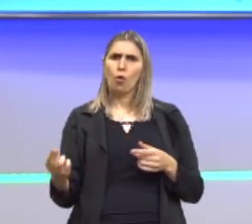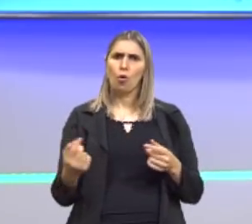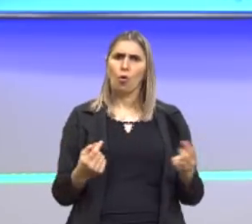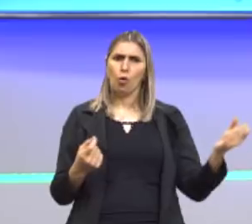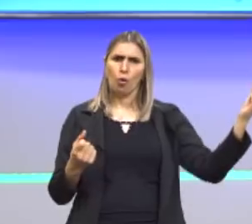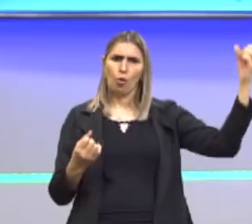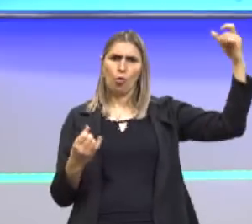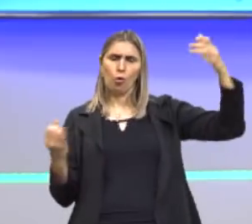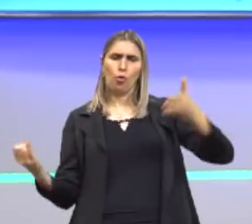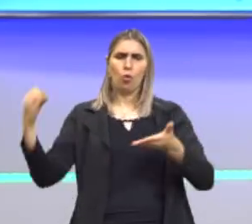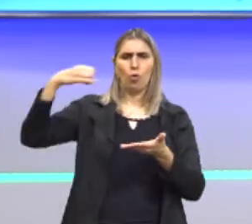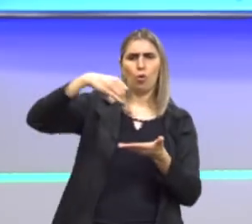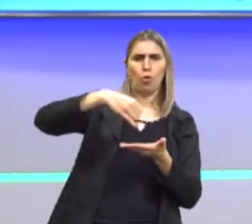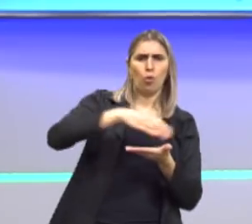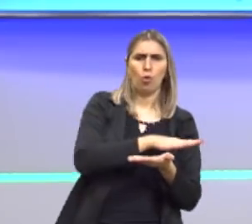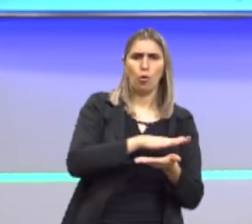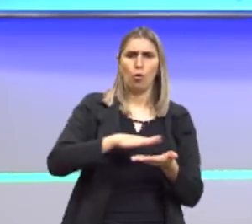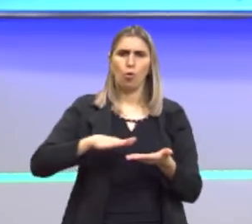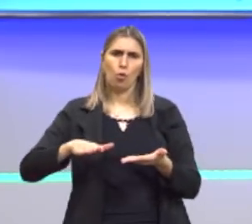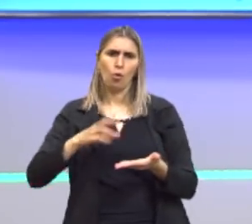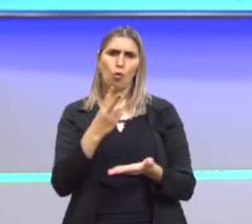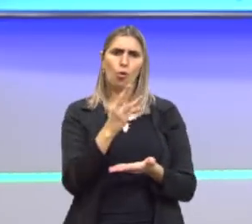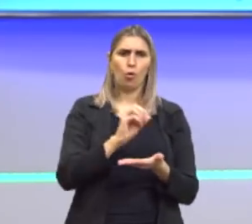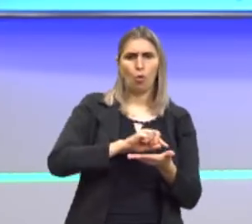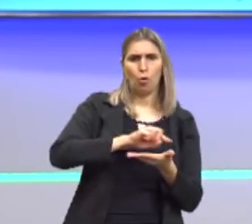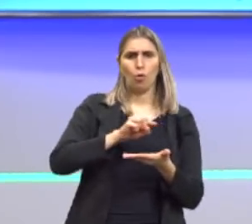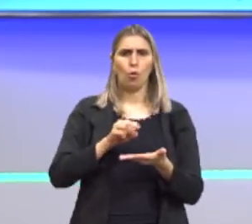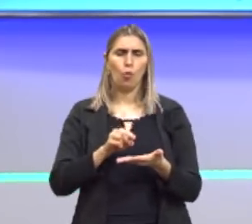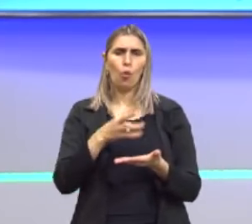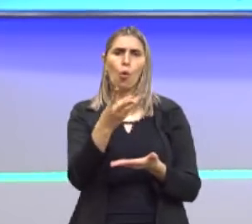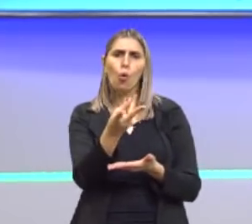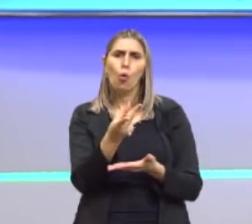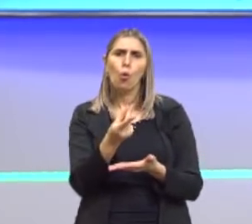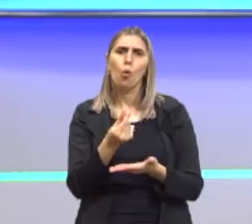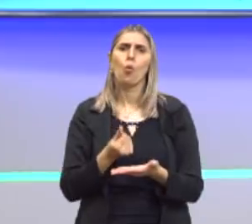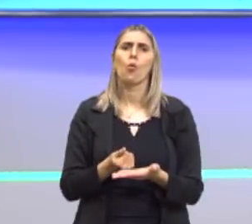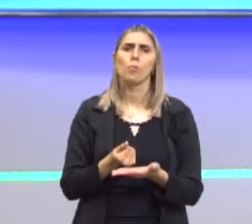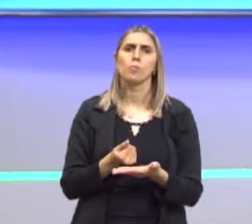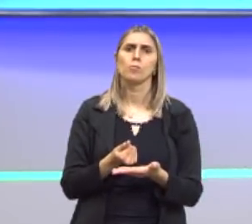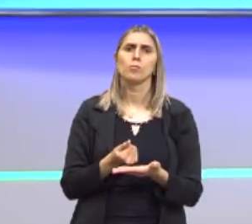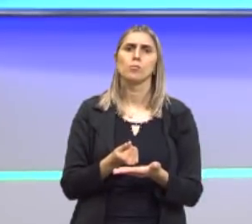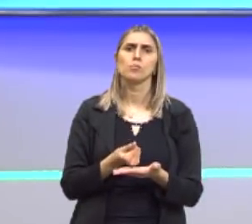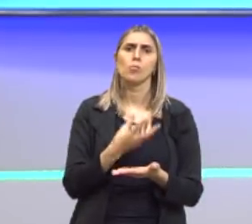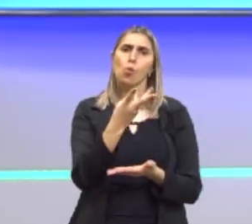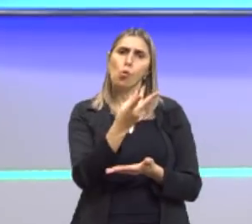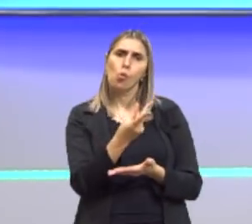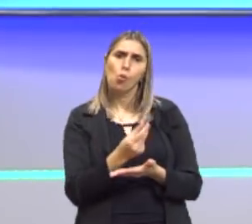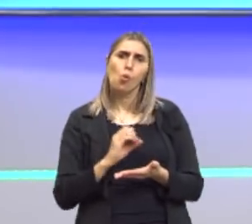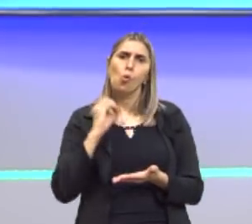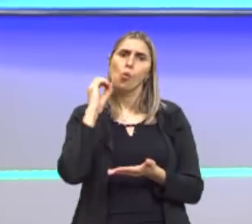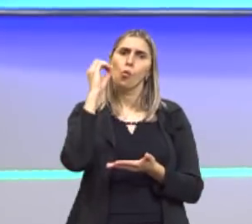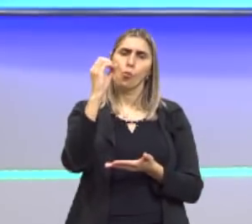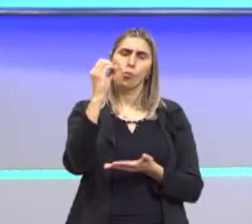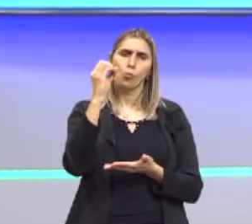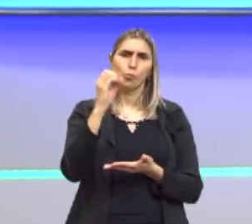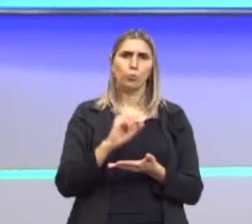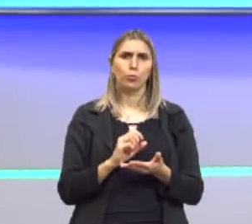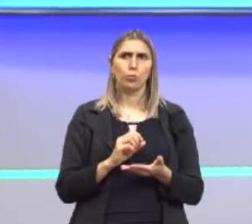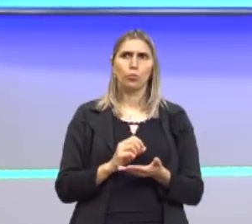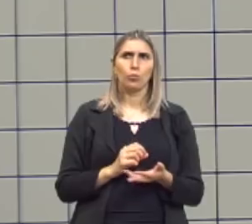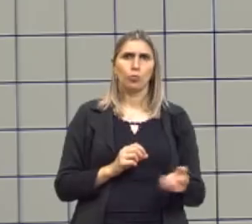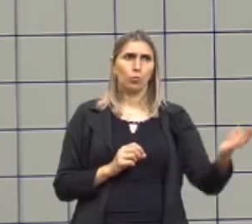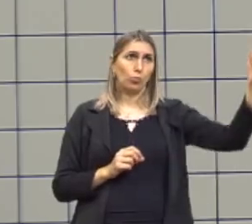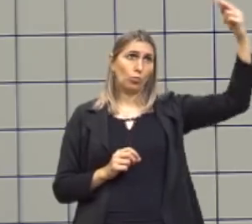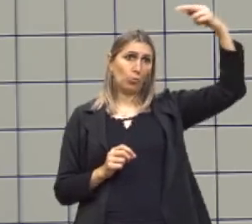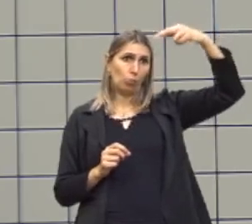forma 30 graus com a superfície. Quantos graus com a superfície, quantos graus o raio